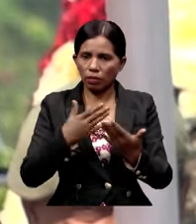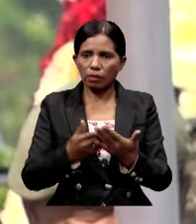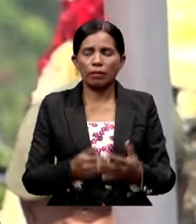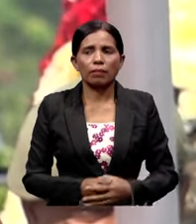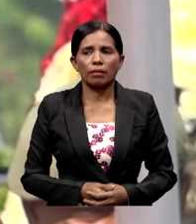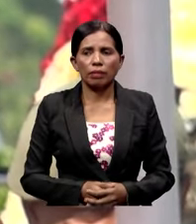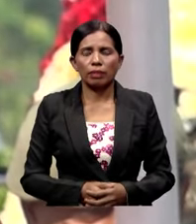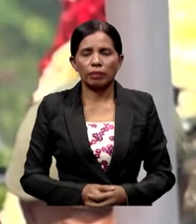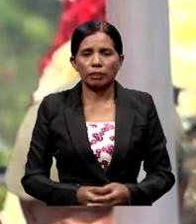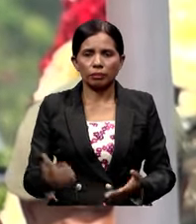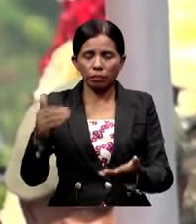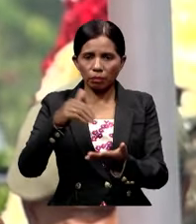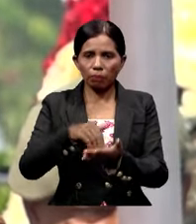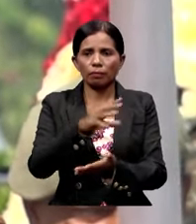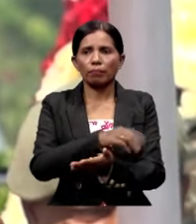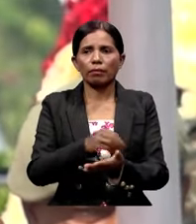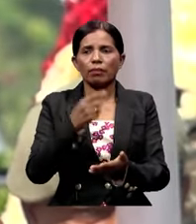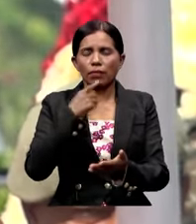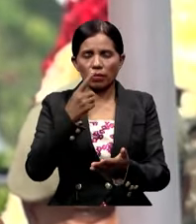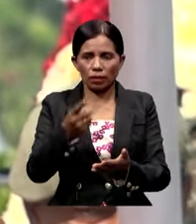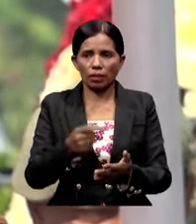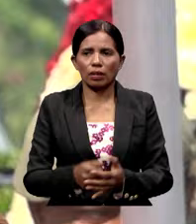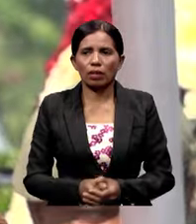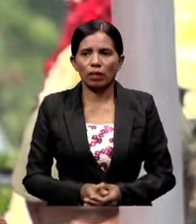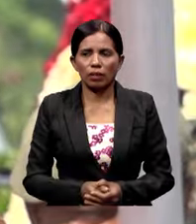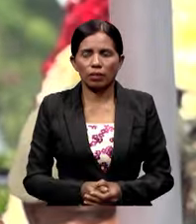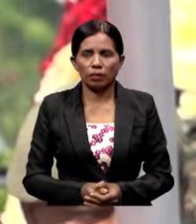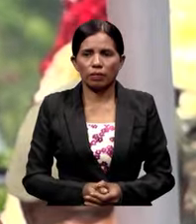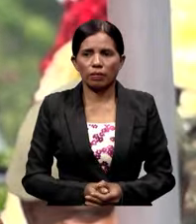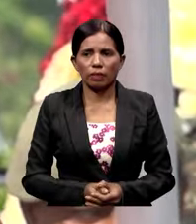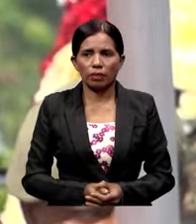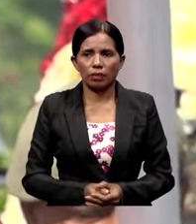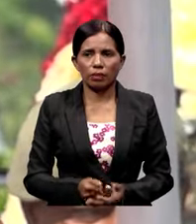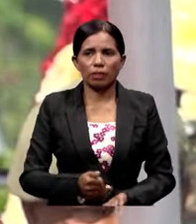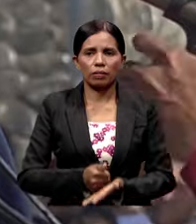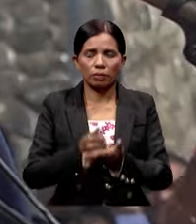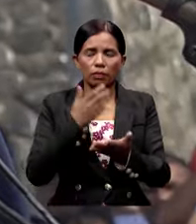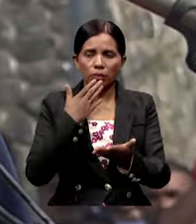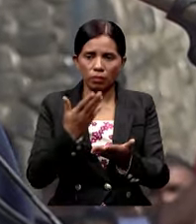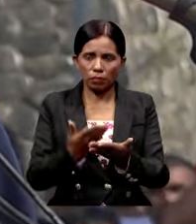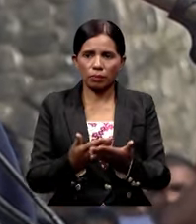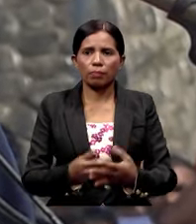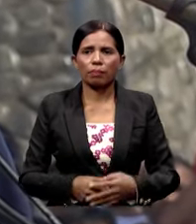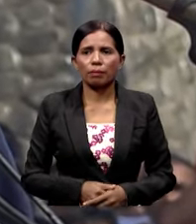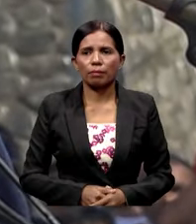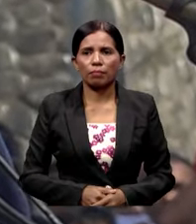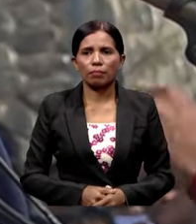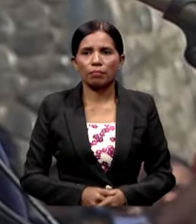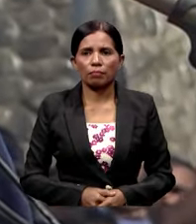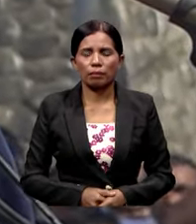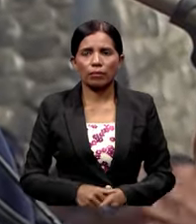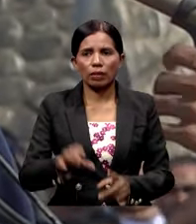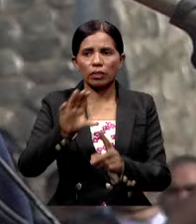Pai da dame, pai da democrática, pai da amor, para todos. Antes, né,